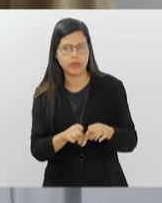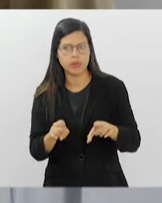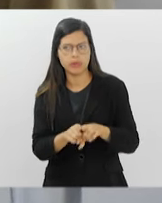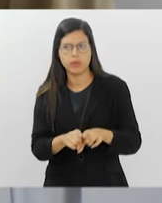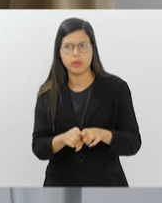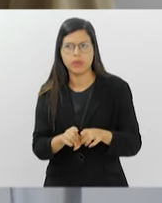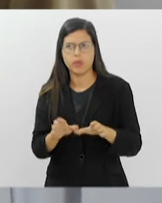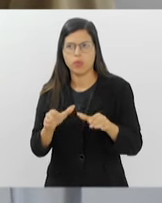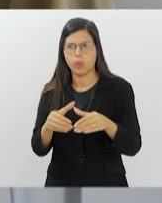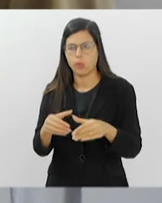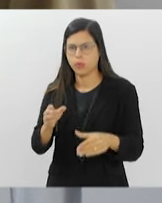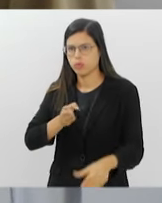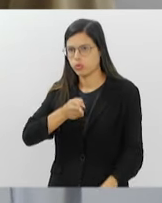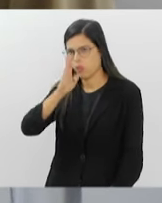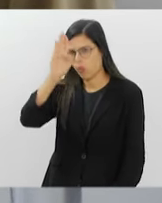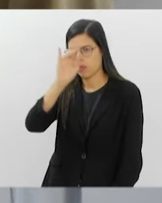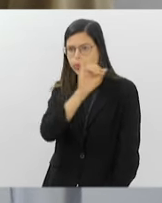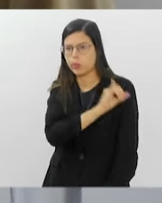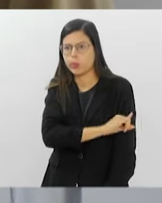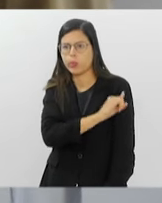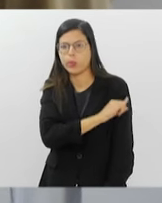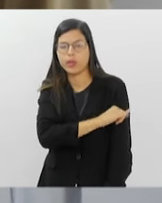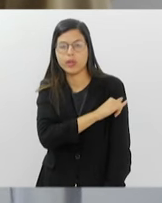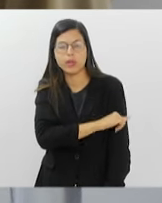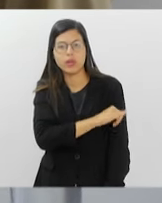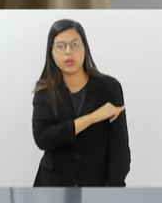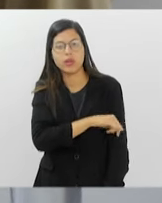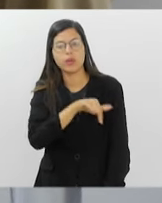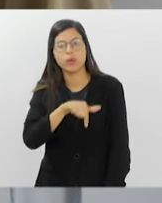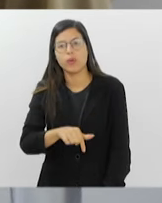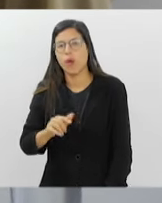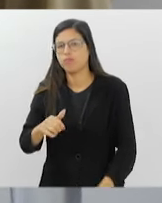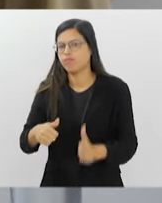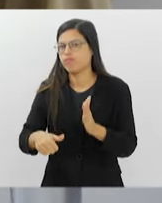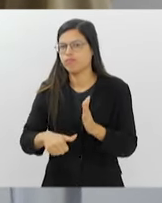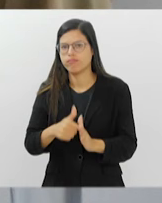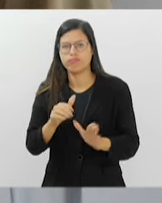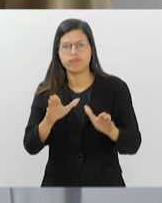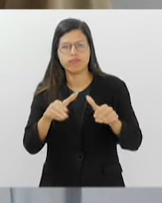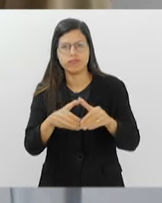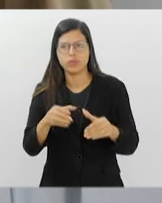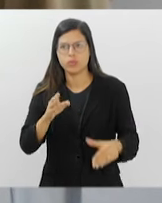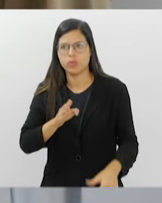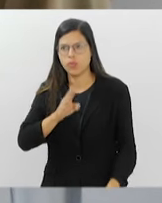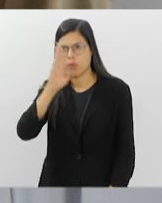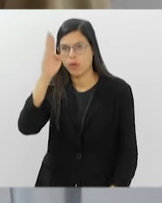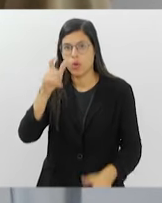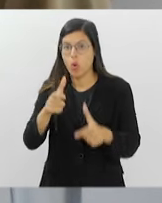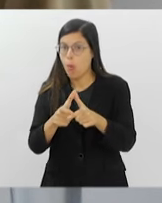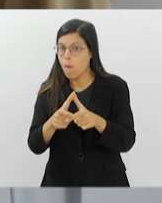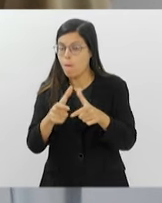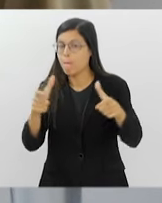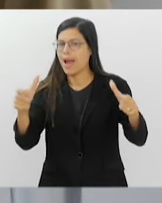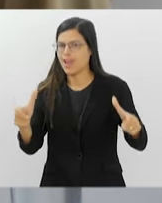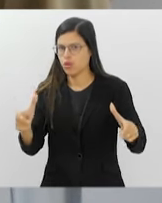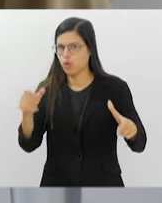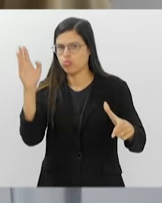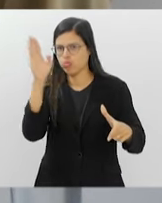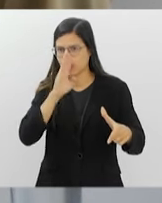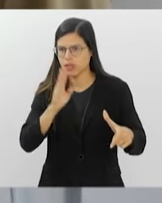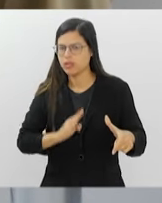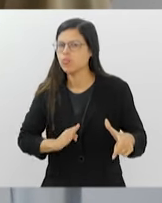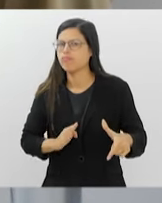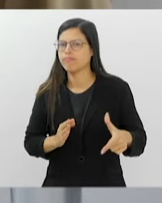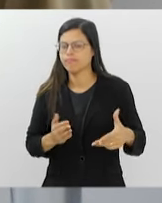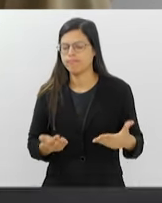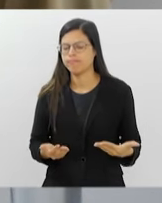Corpo de Bombeiros do Rio de Janeiro é o primeiro corpo de bombeiros Brasil e o maior Corpo de Bombeiros do Brasil e